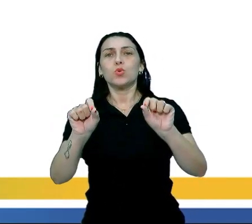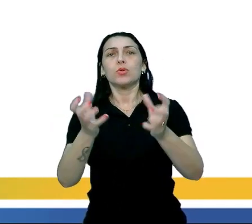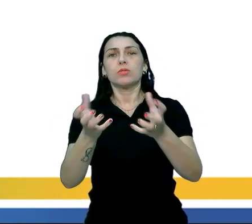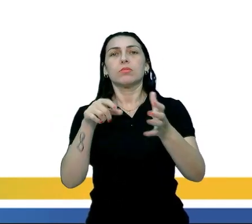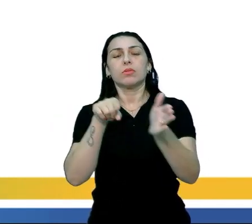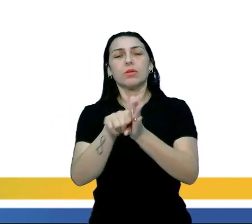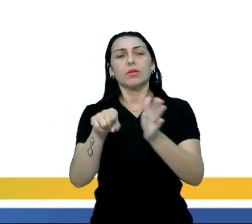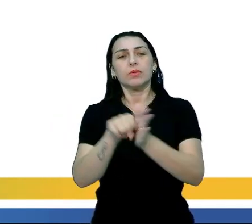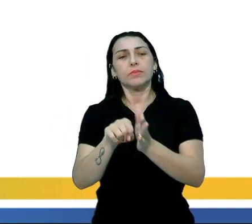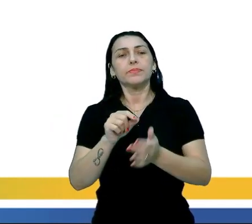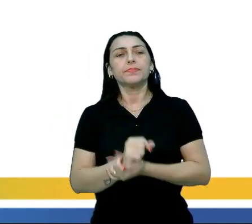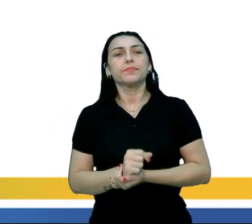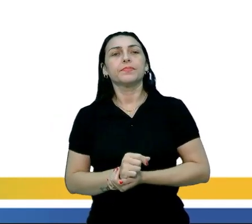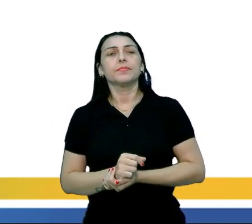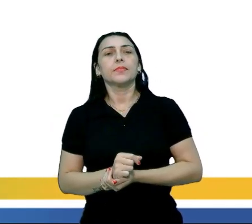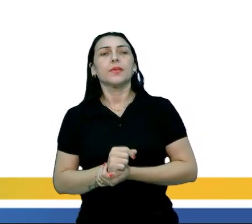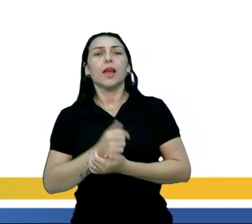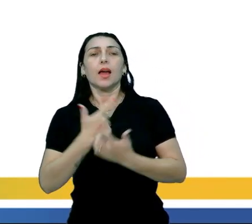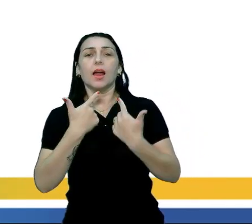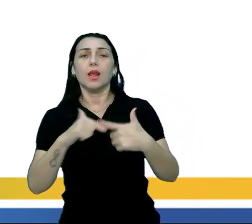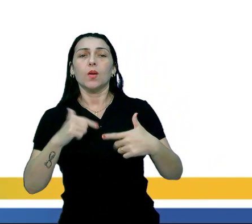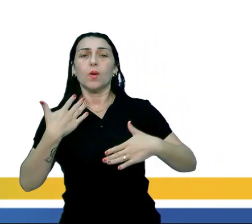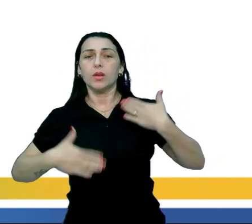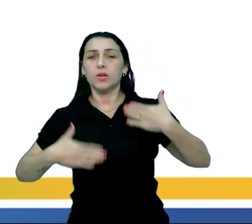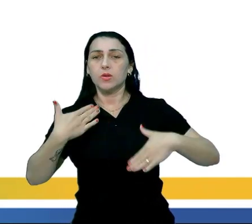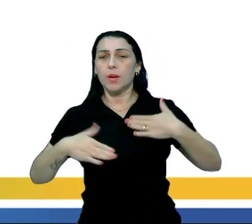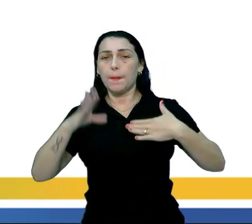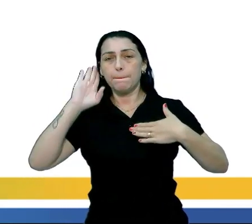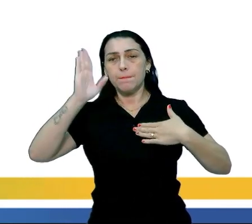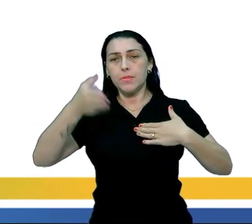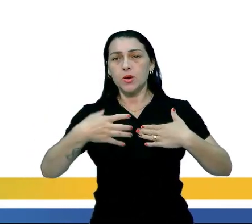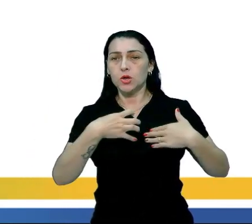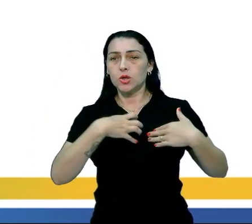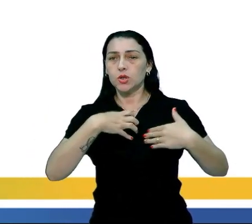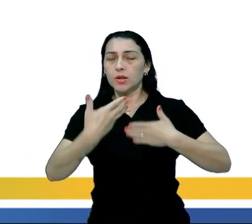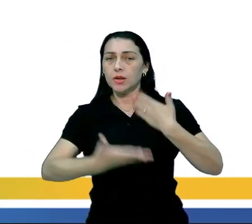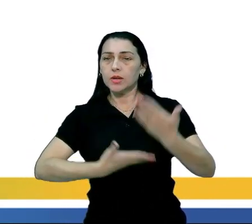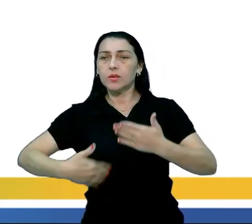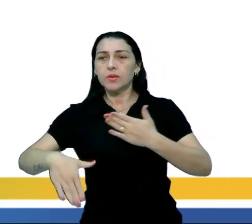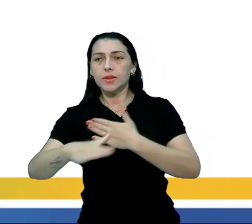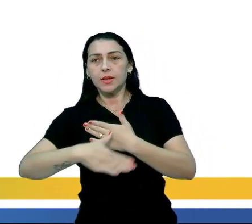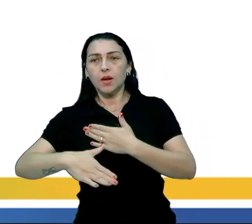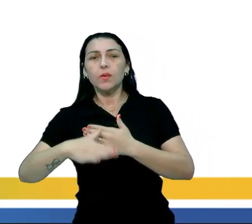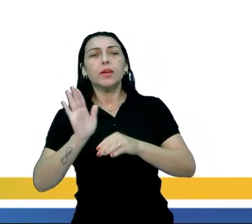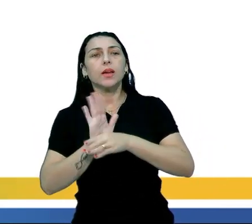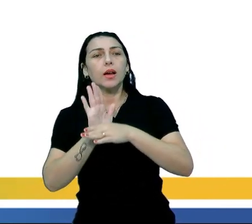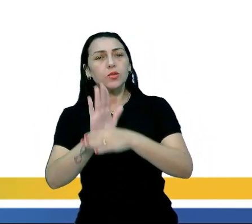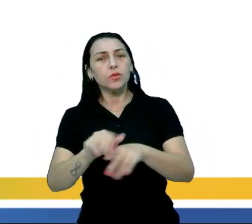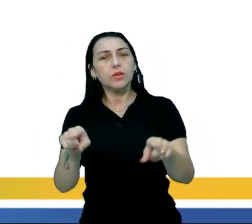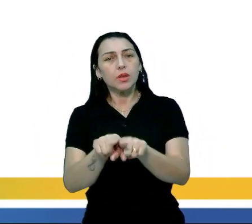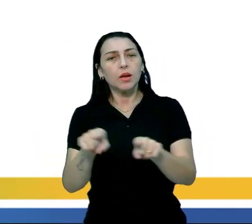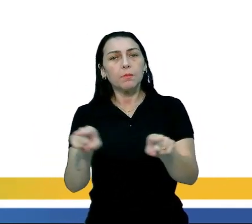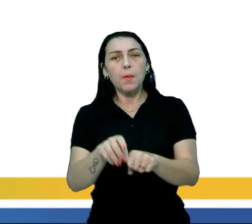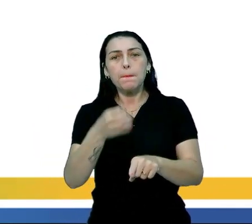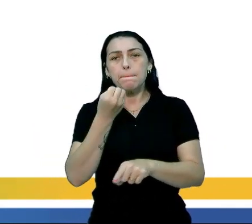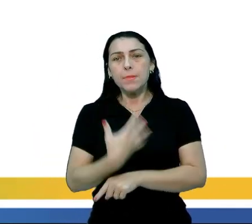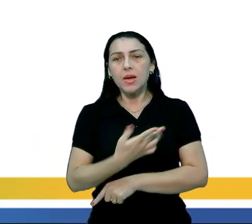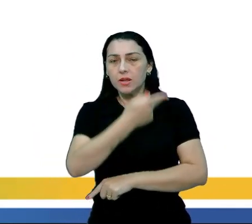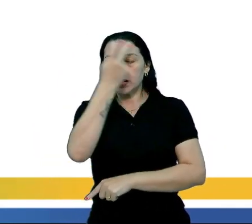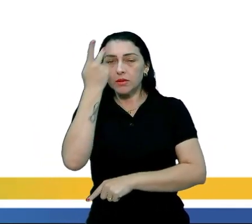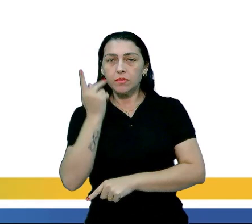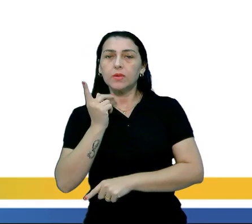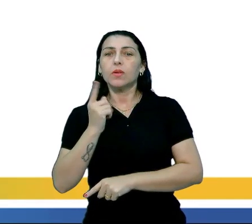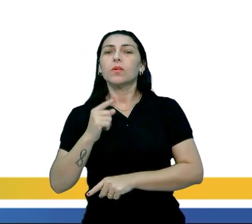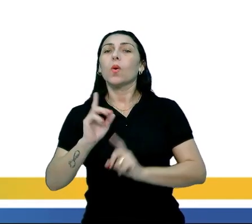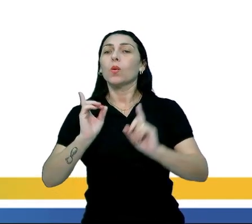aqui o comando é o seguinte, ó, a linguagem corporal é uma das principais formas de interação social e contribui também para o bem-estar